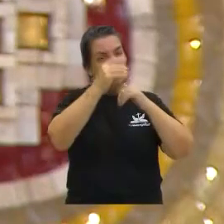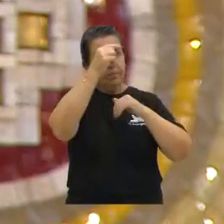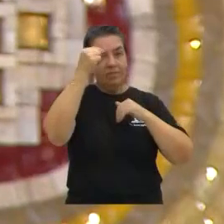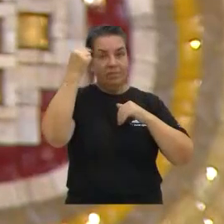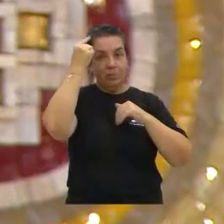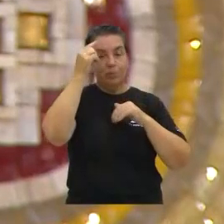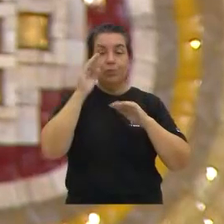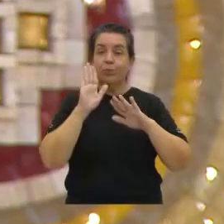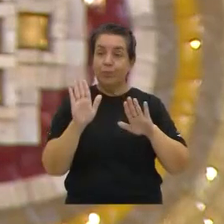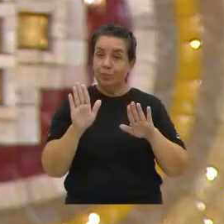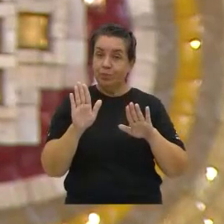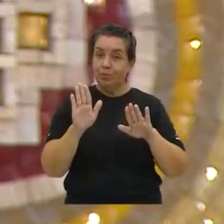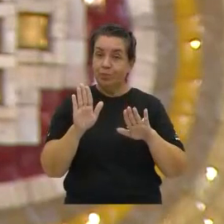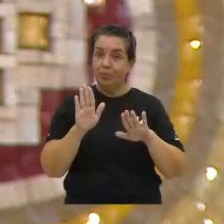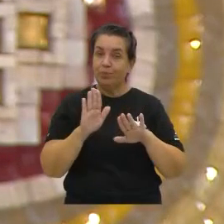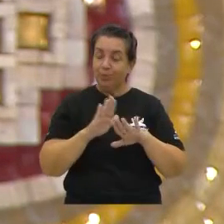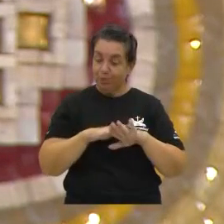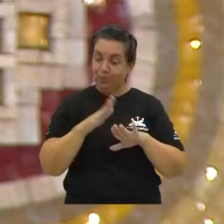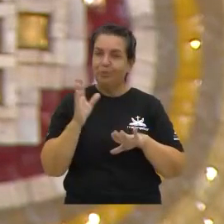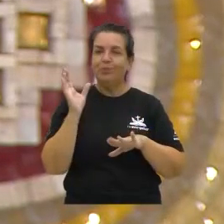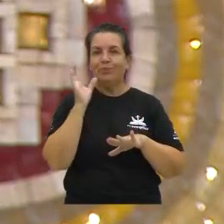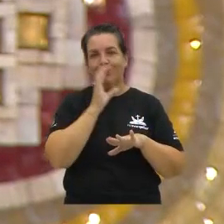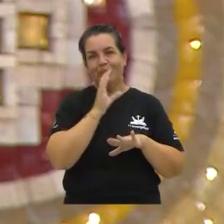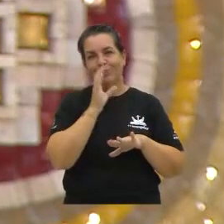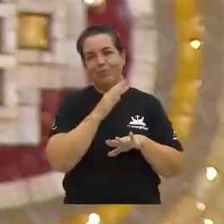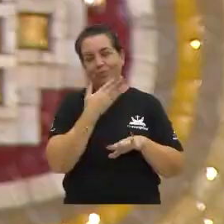santificação fluiria melhor.